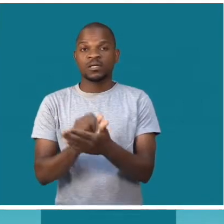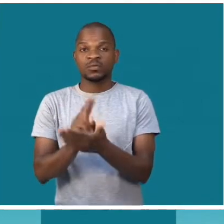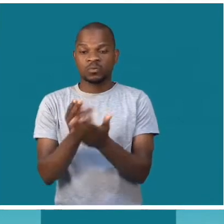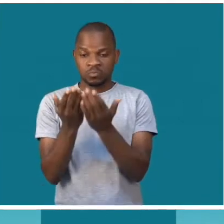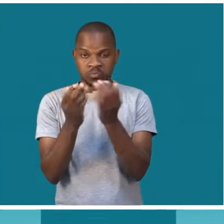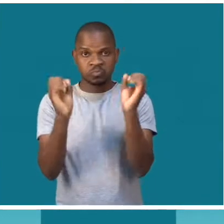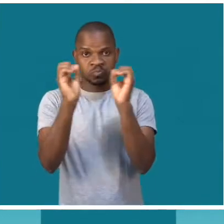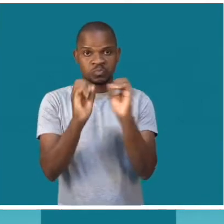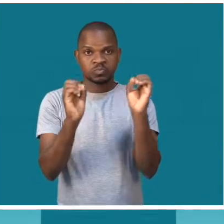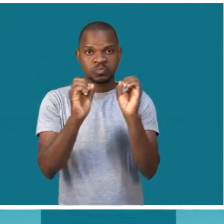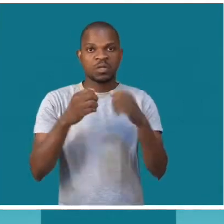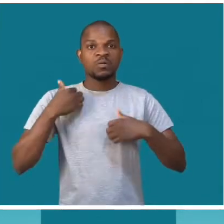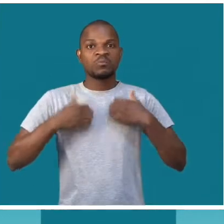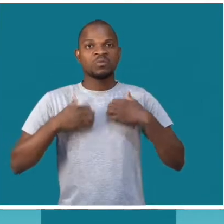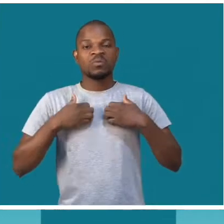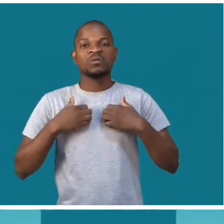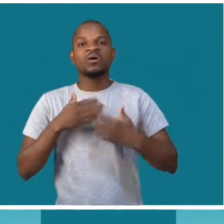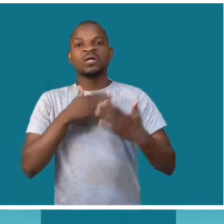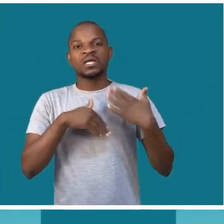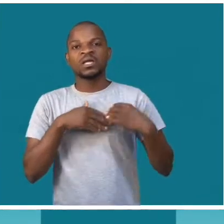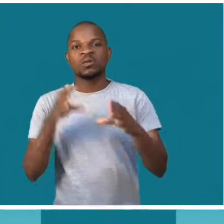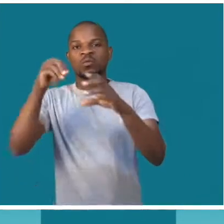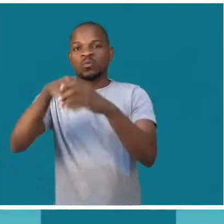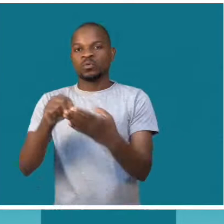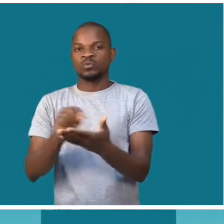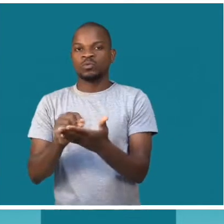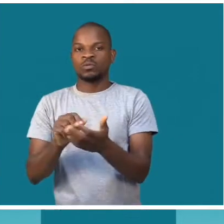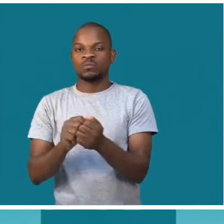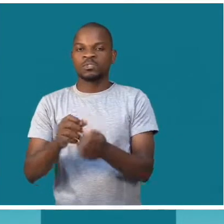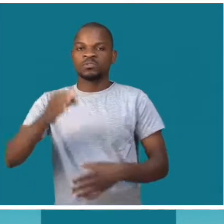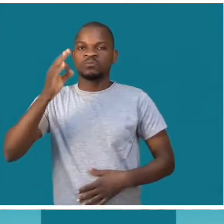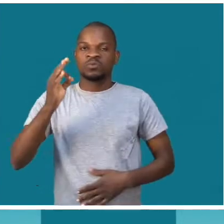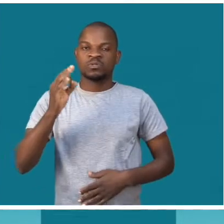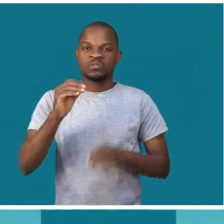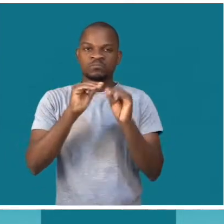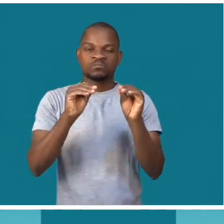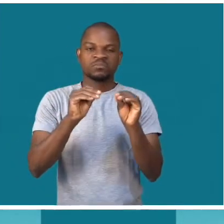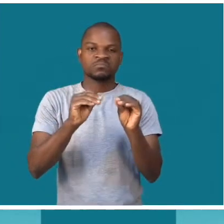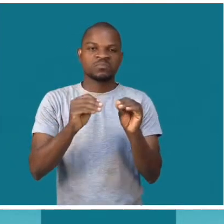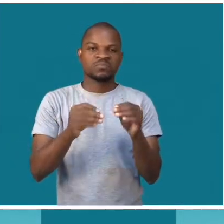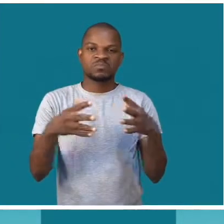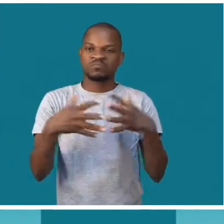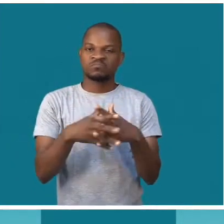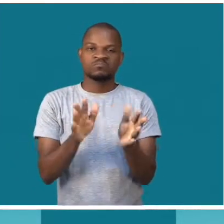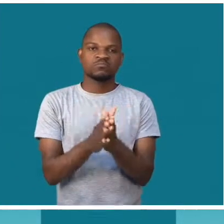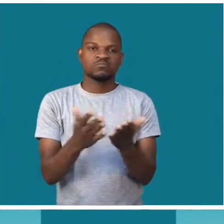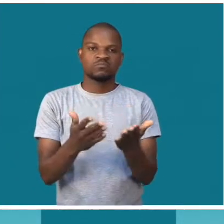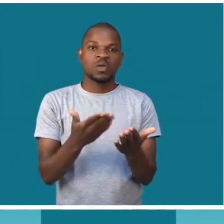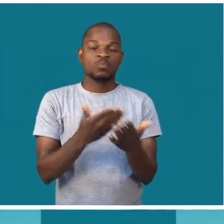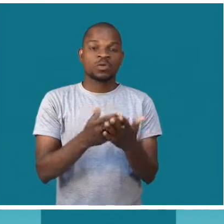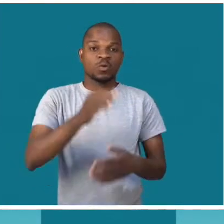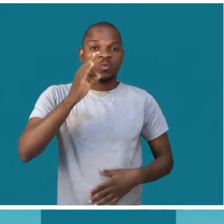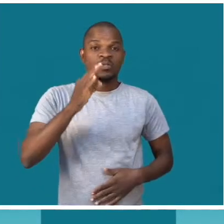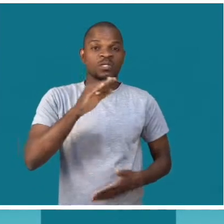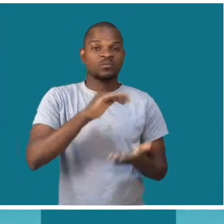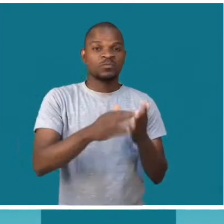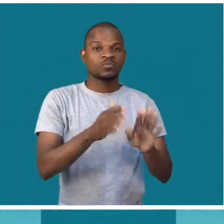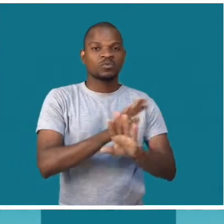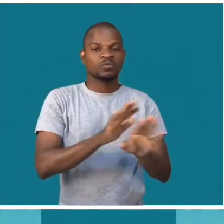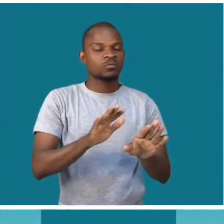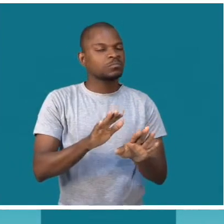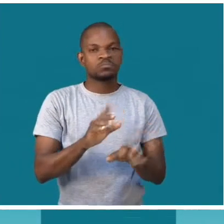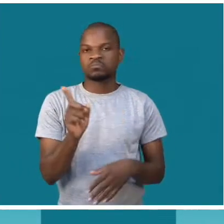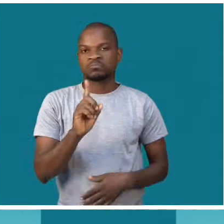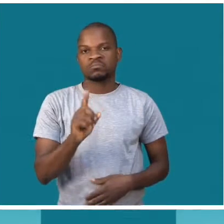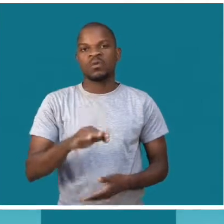não estudam, só estão preocupados em ter vaga, a qualidade do ensino não será daquela desejada. A qualidade não é só com o professor, mas